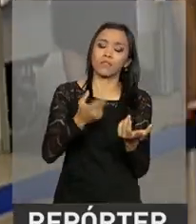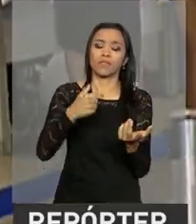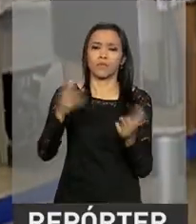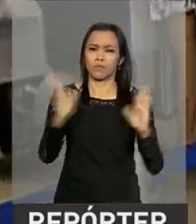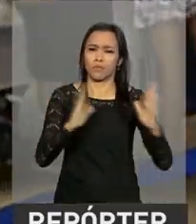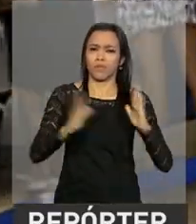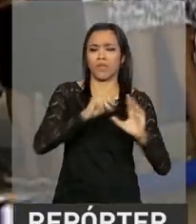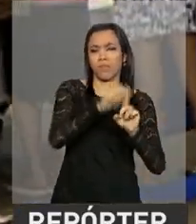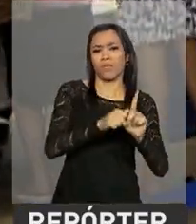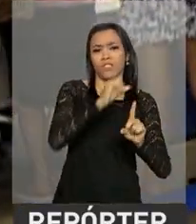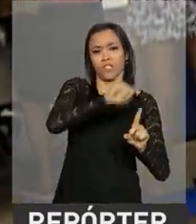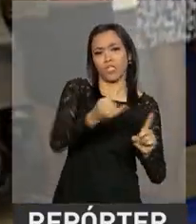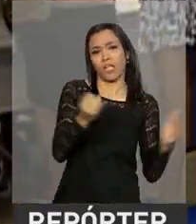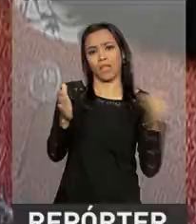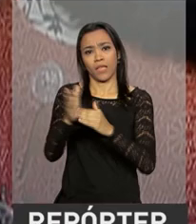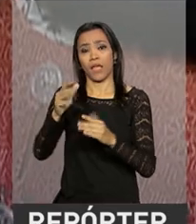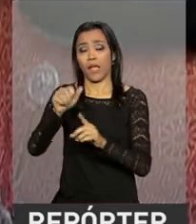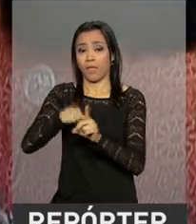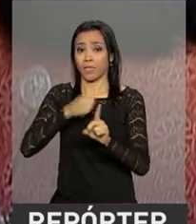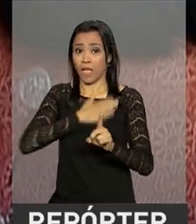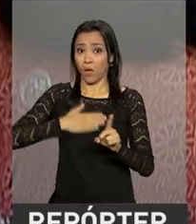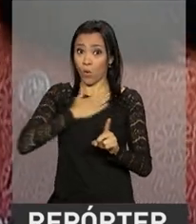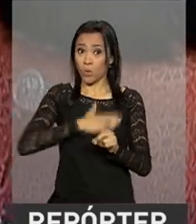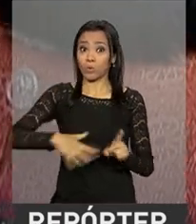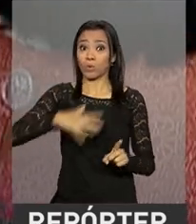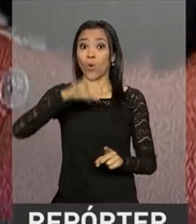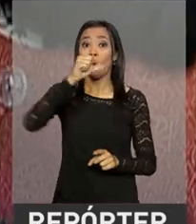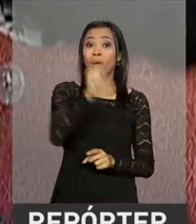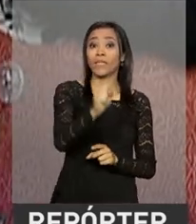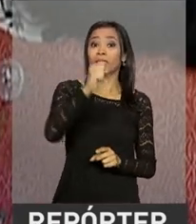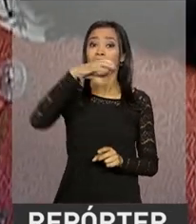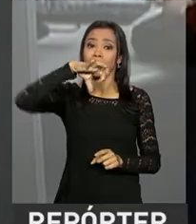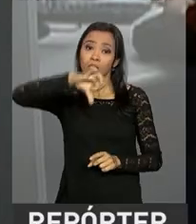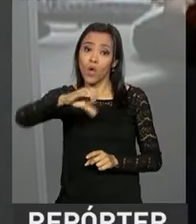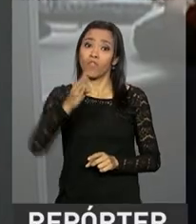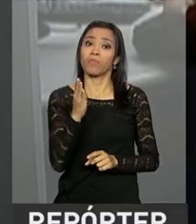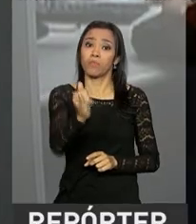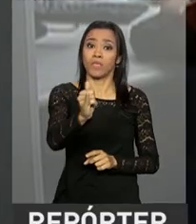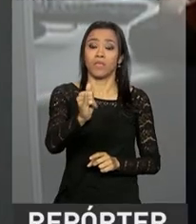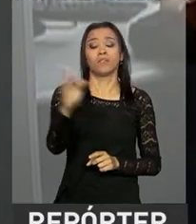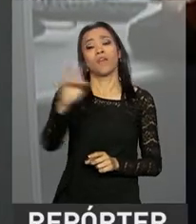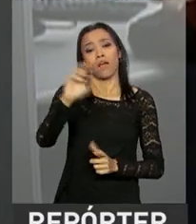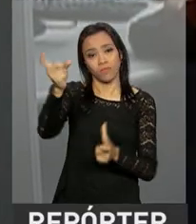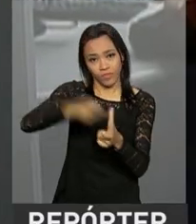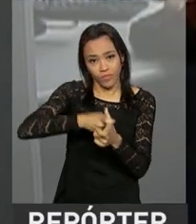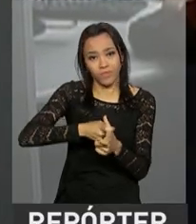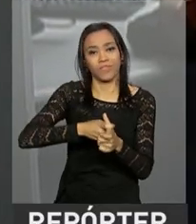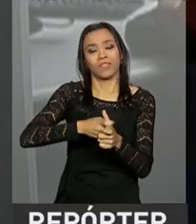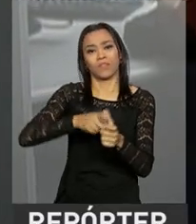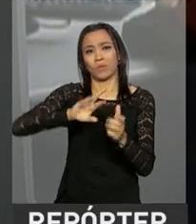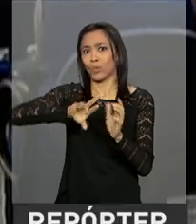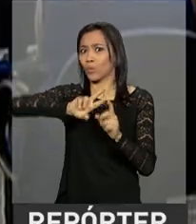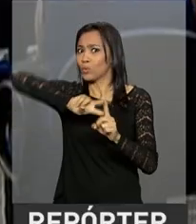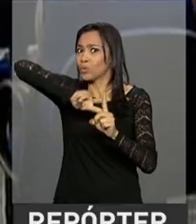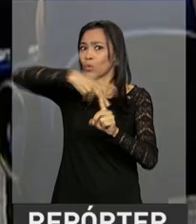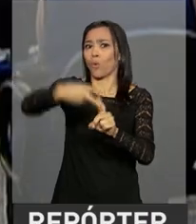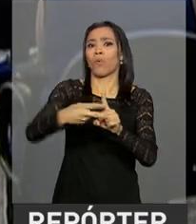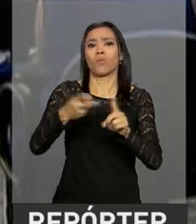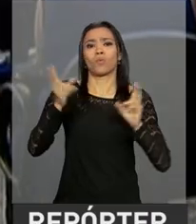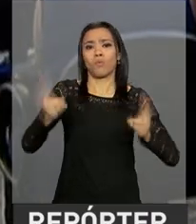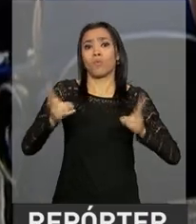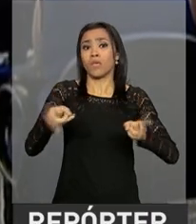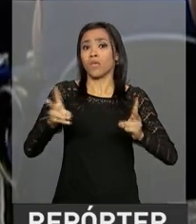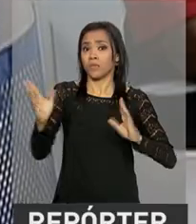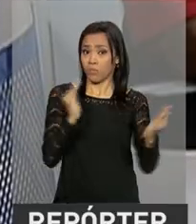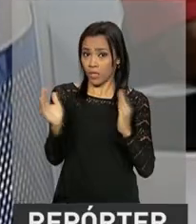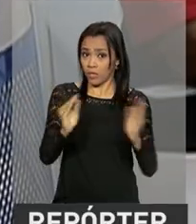a agosto, a Previdência gerou um déficit de 89 bilhões de reais, quase o dobro do que foi registrado no mesmo período do